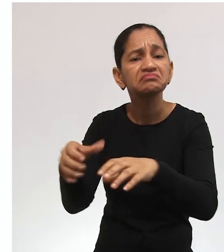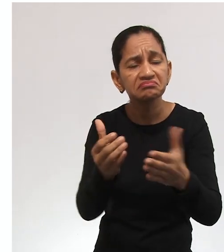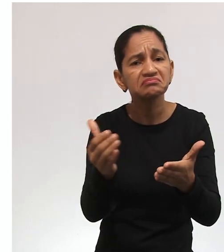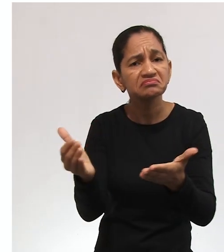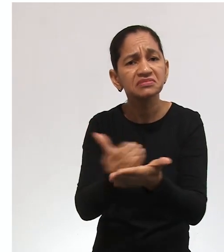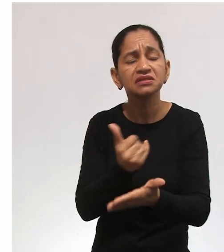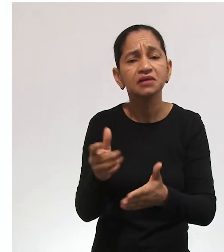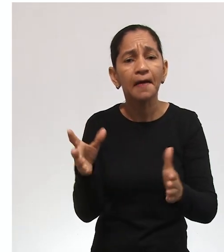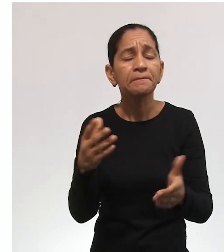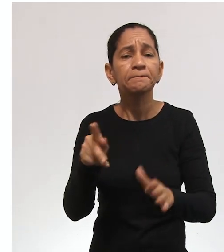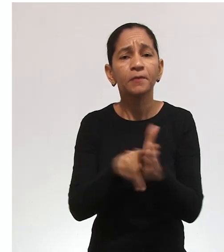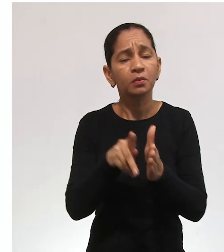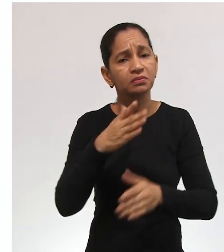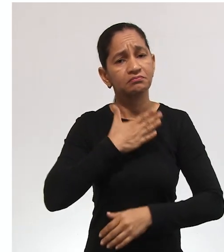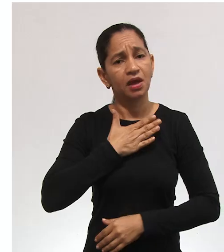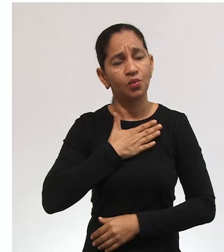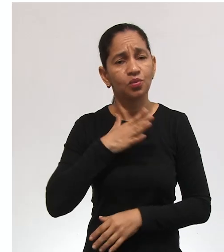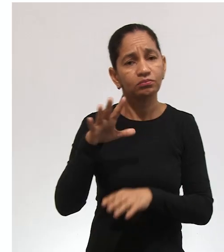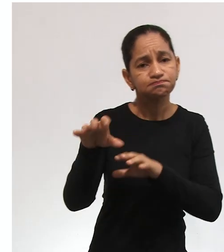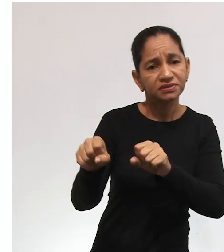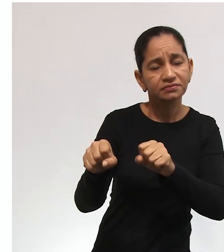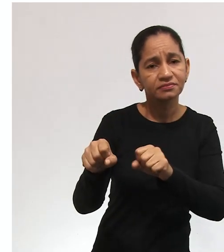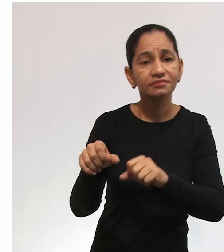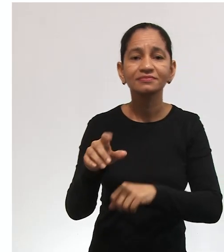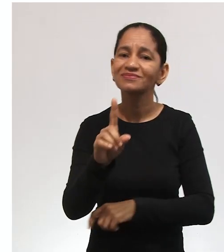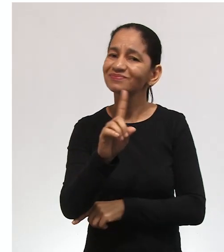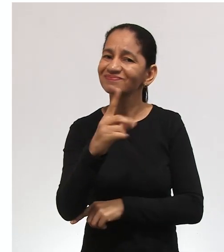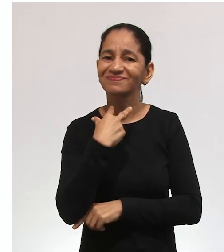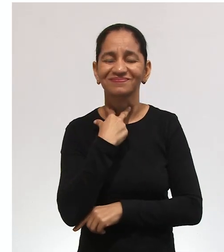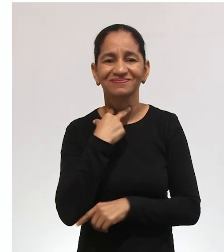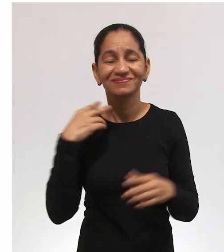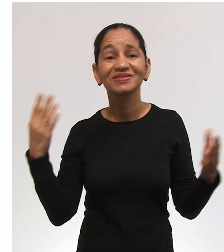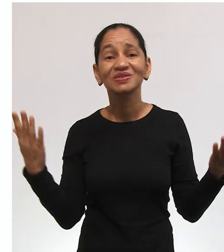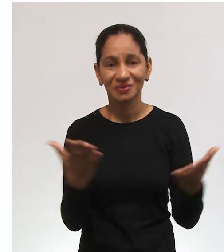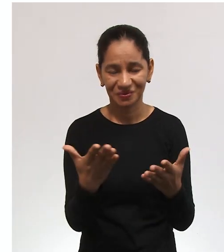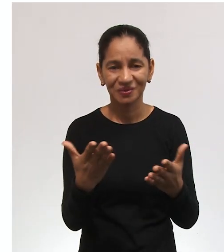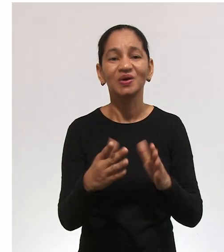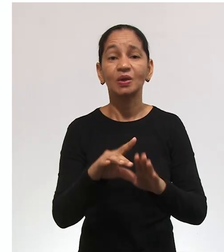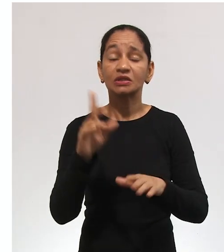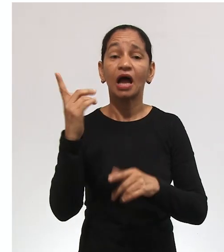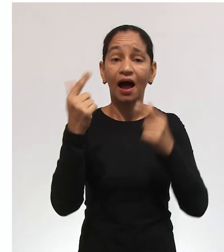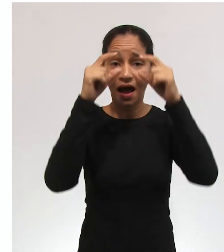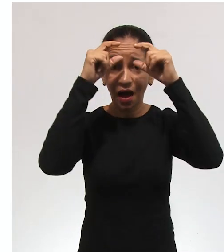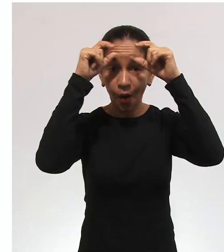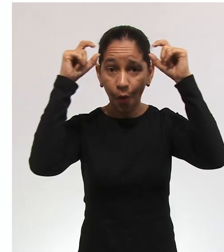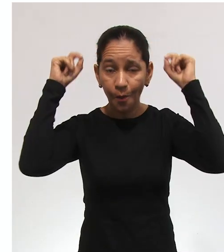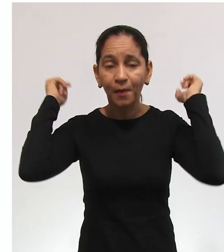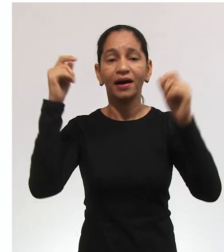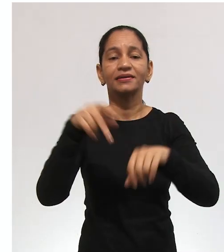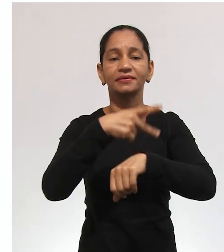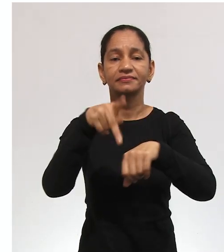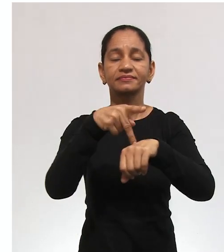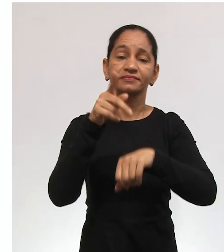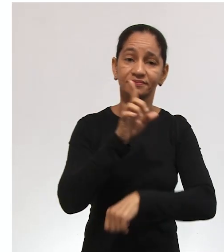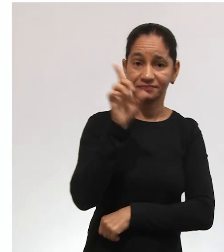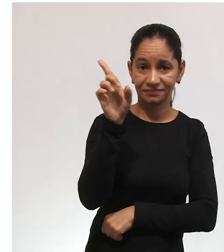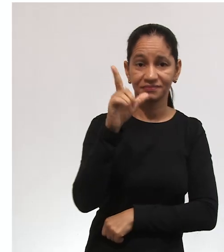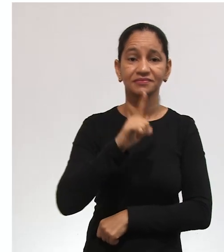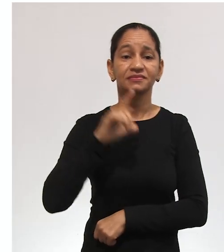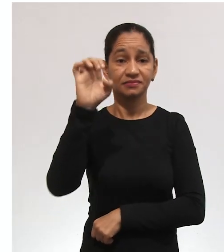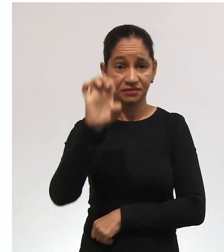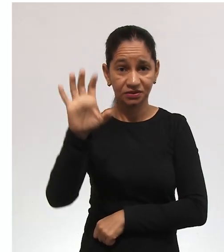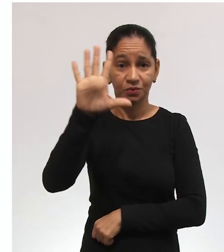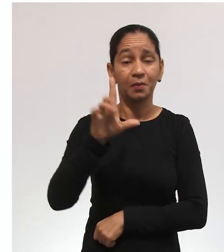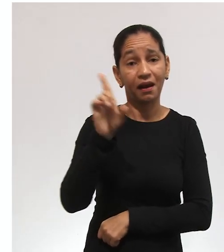produzia. Superado esse modelo, que também vigeu lá no direito romano, né, no Império Romano, a gente